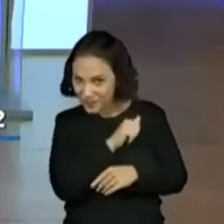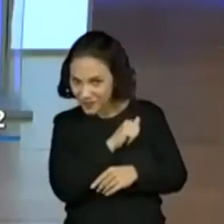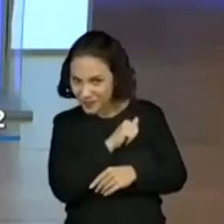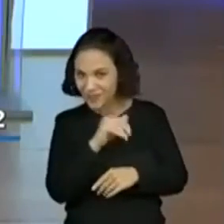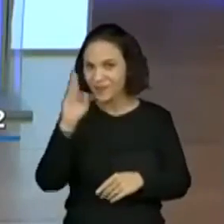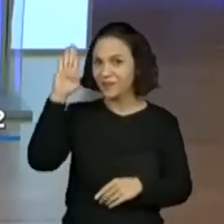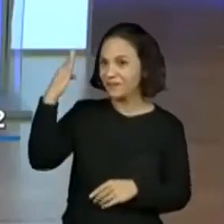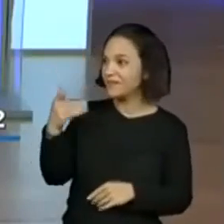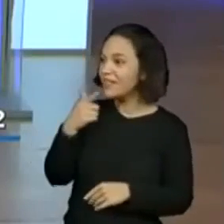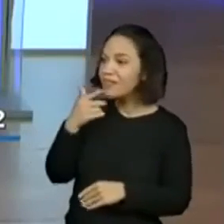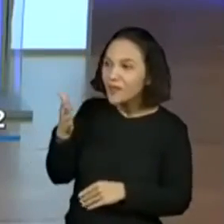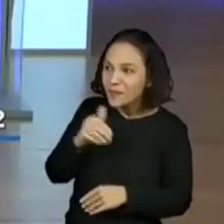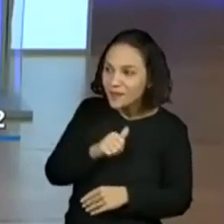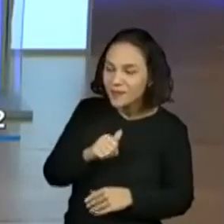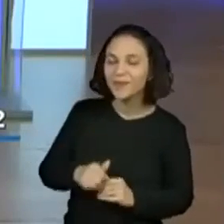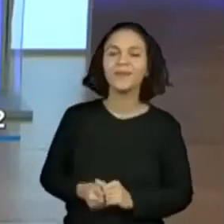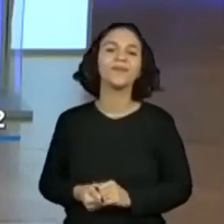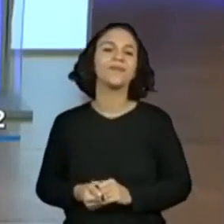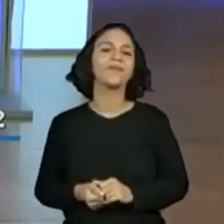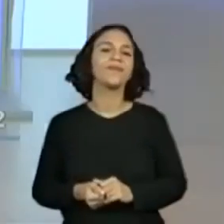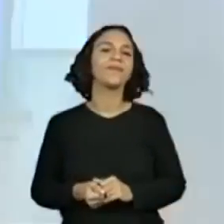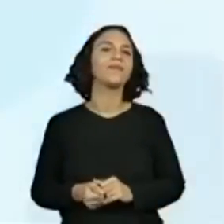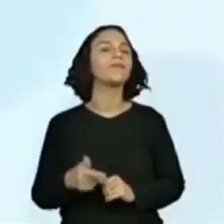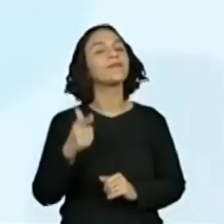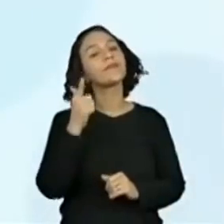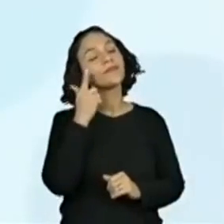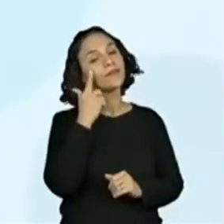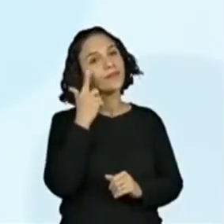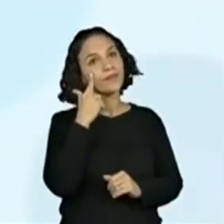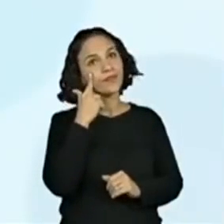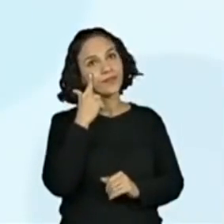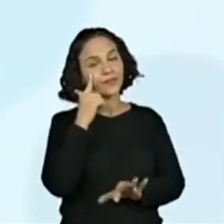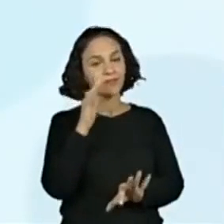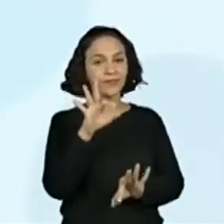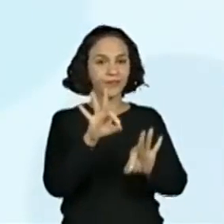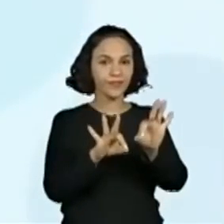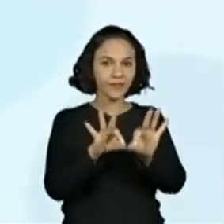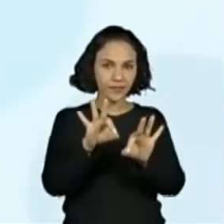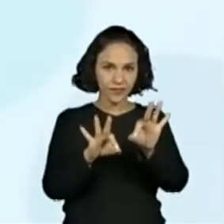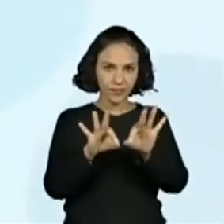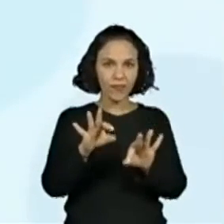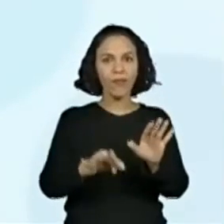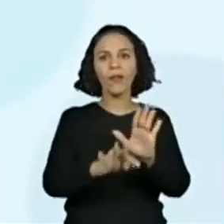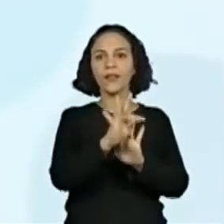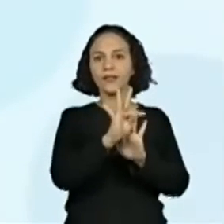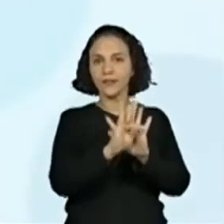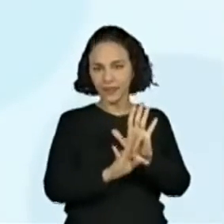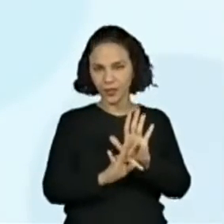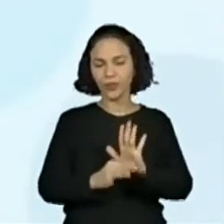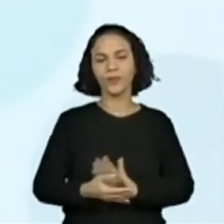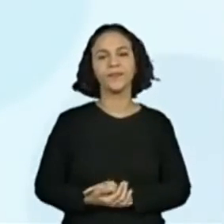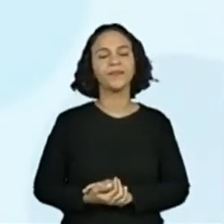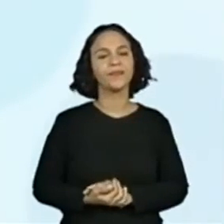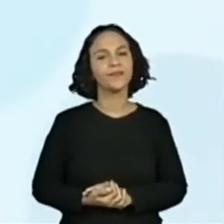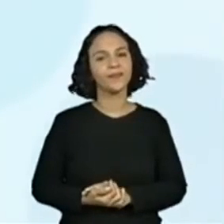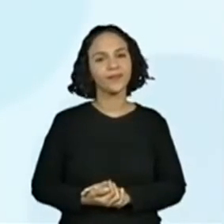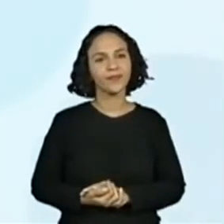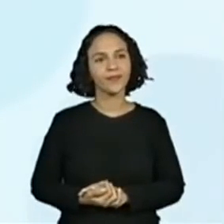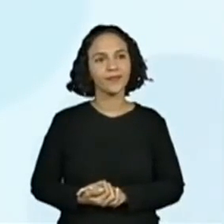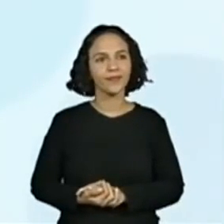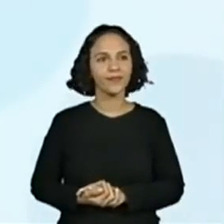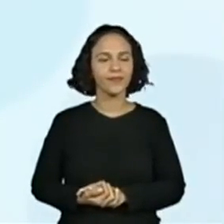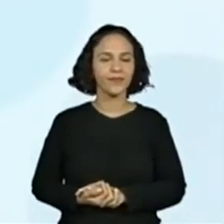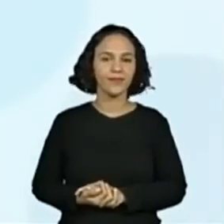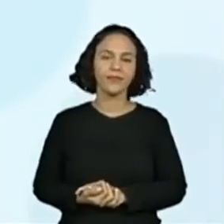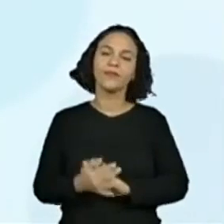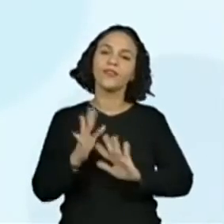Kelly? Então, vamos lá. Planejamento, ó. Planejamento do texto. A